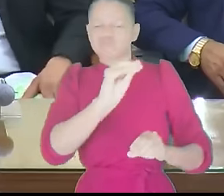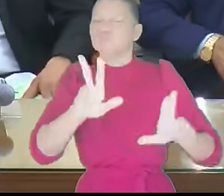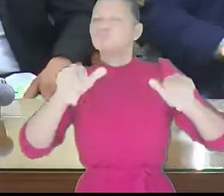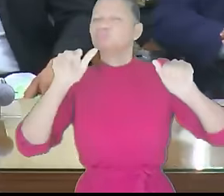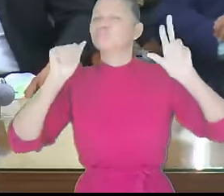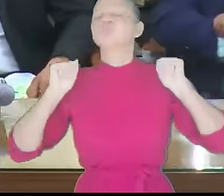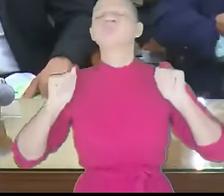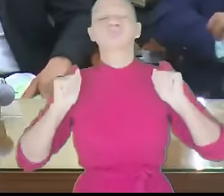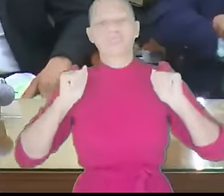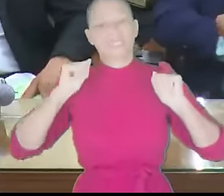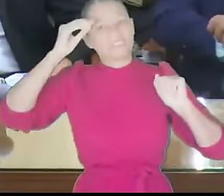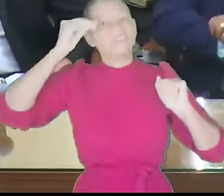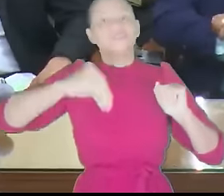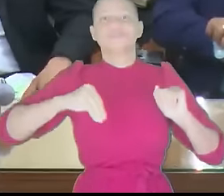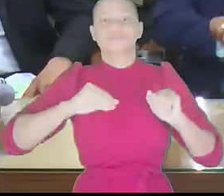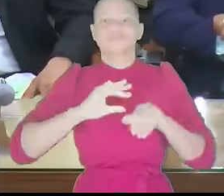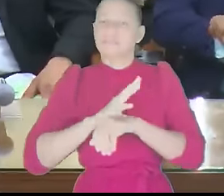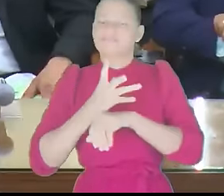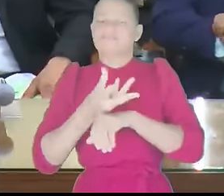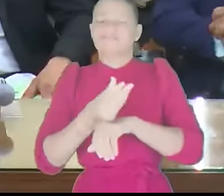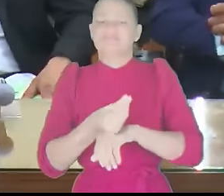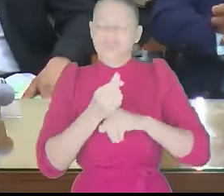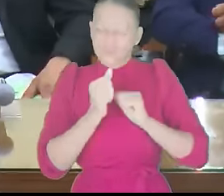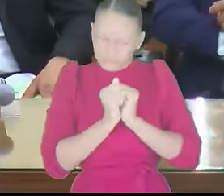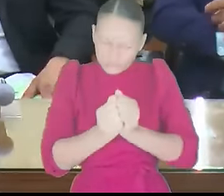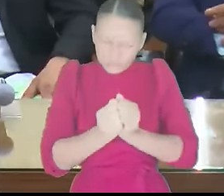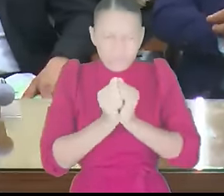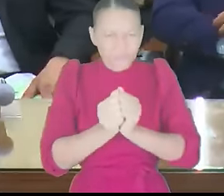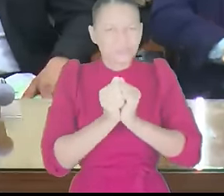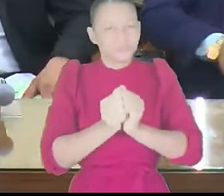igreja. Aleluia.